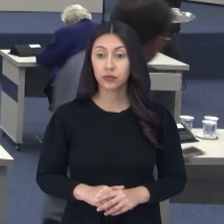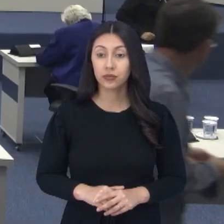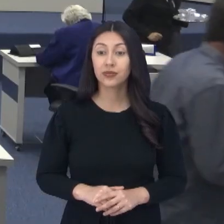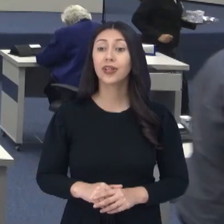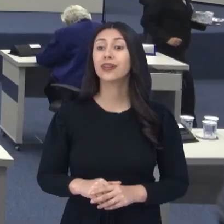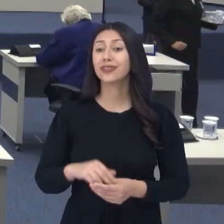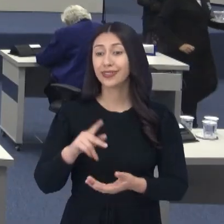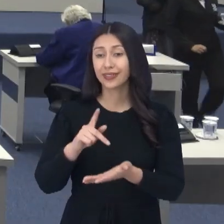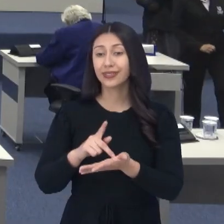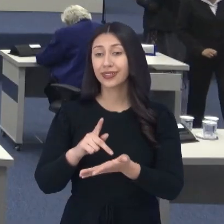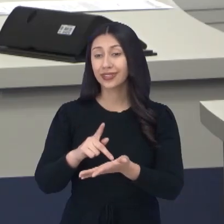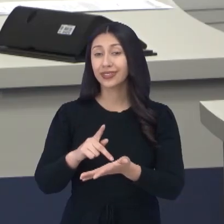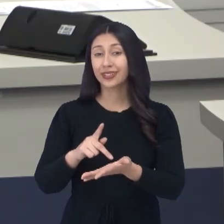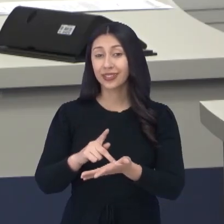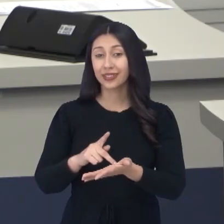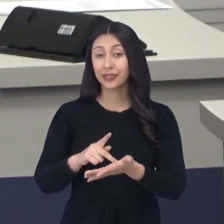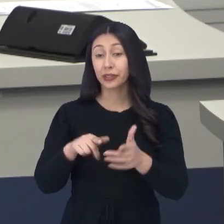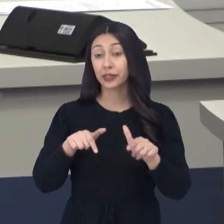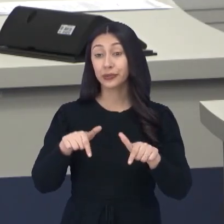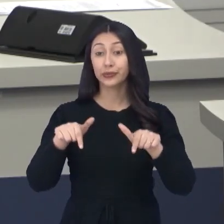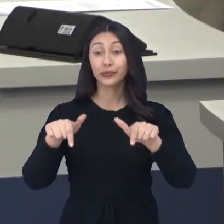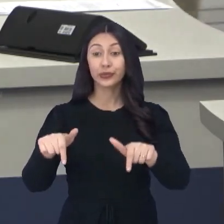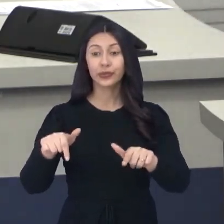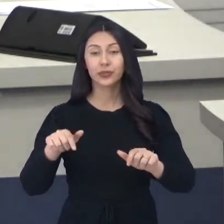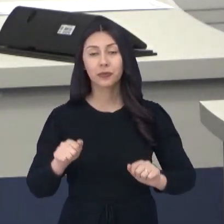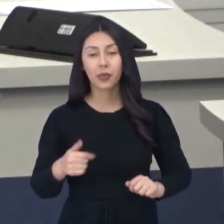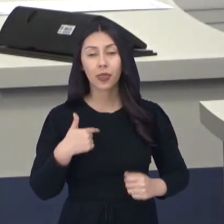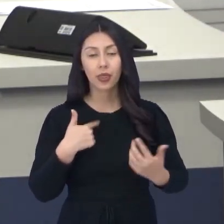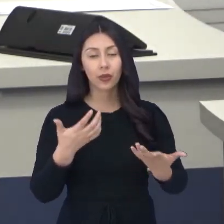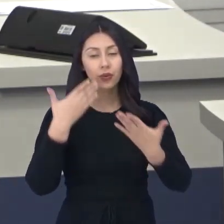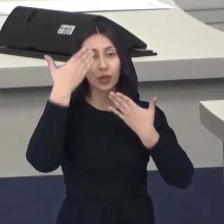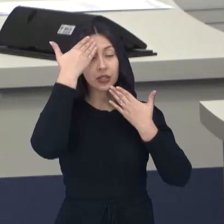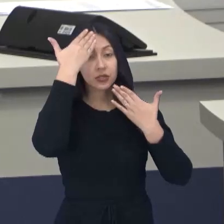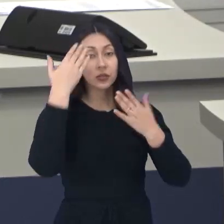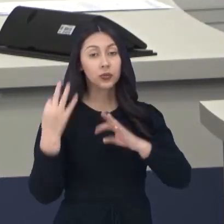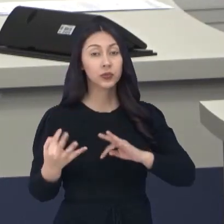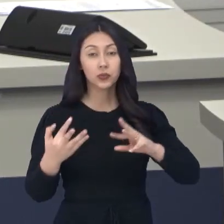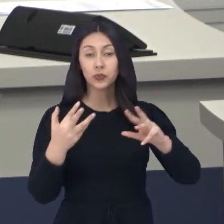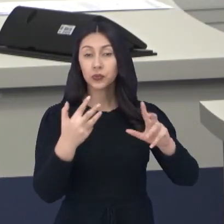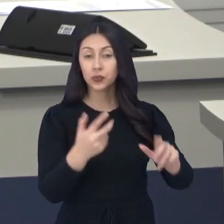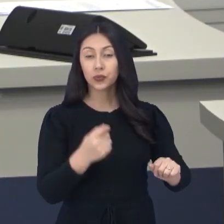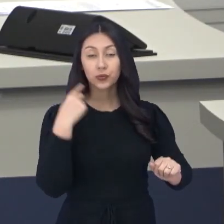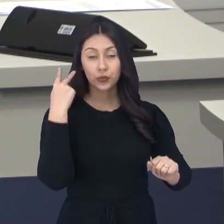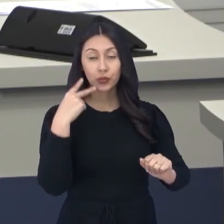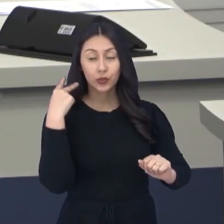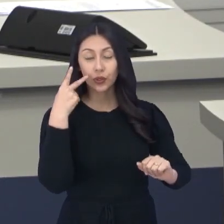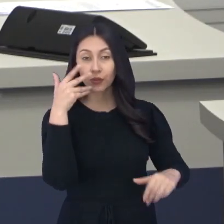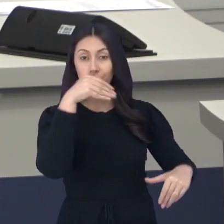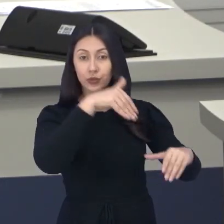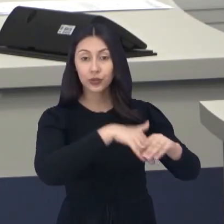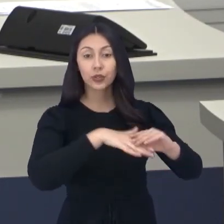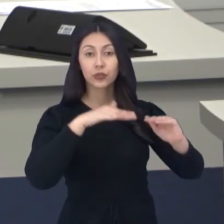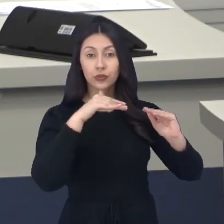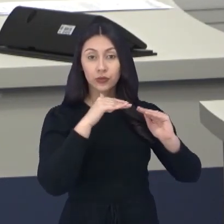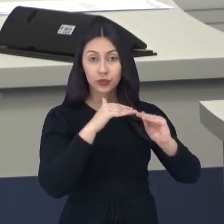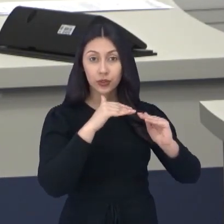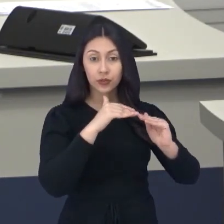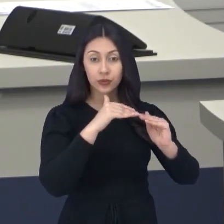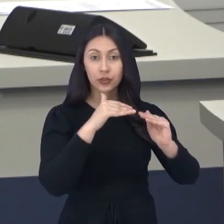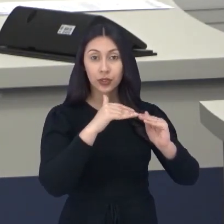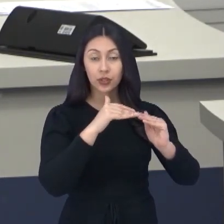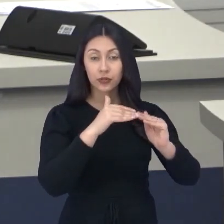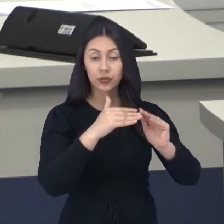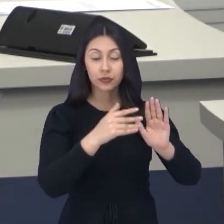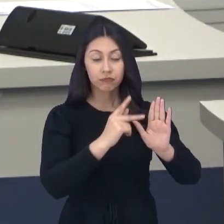Verdade. É título, né? Eu quero agradecer a todos os vereadores que votaram favorável a